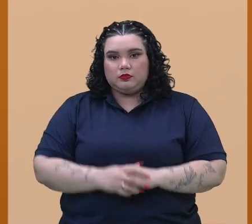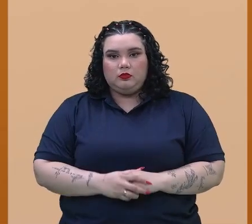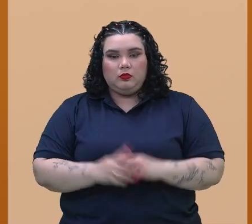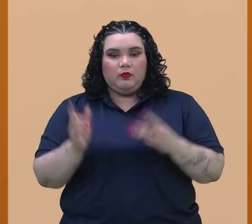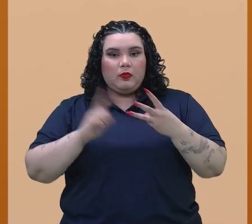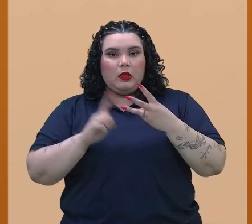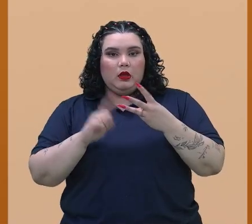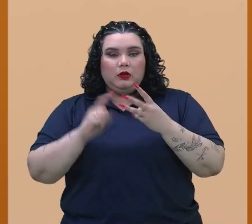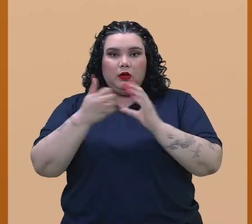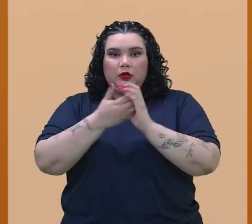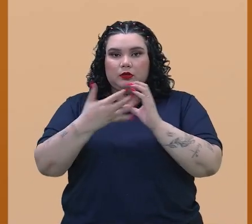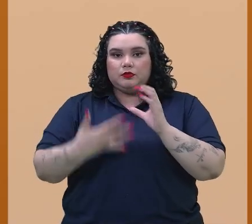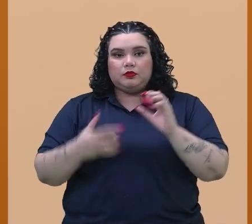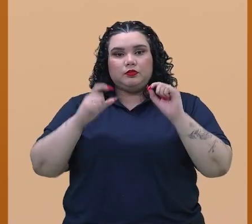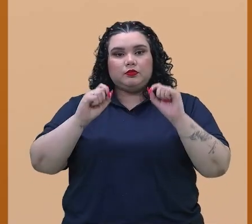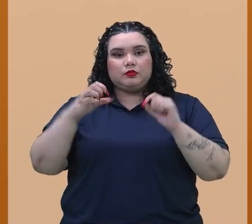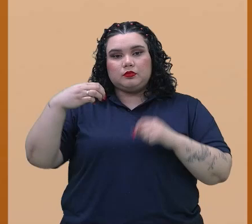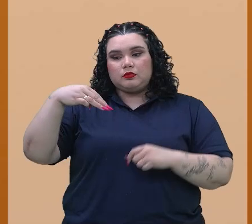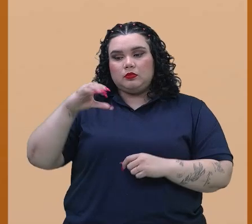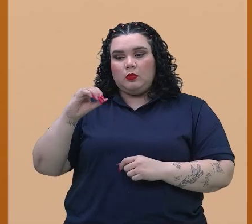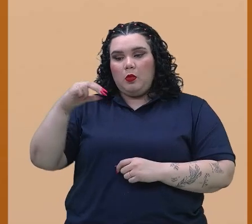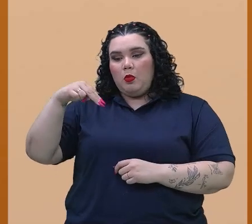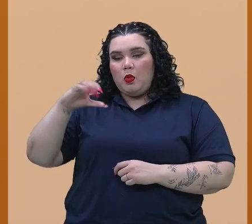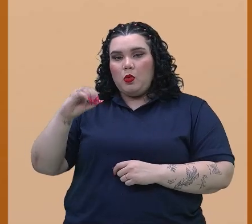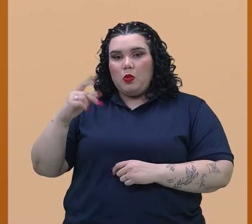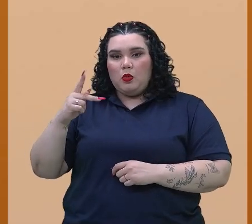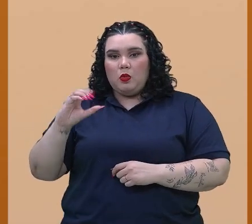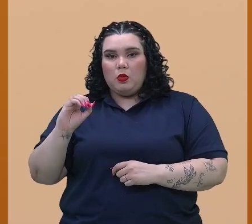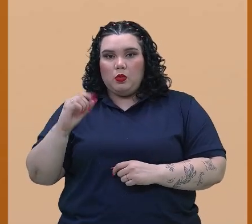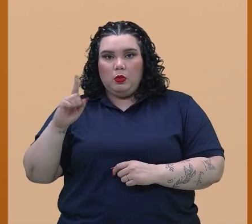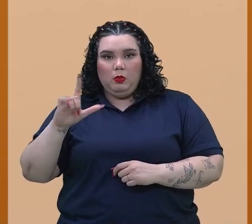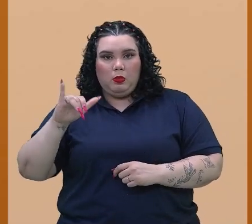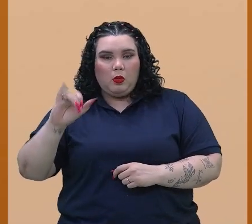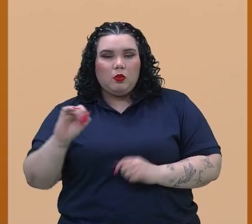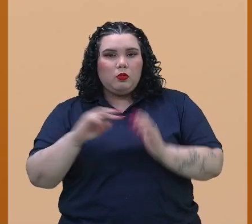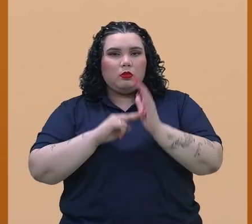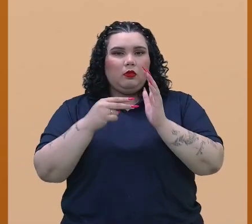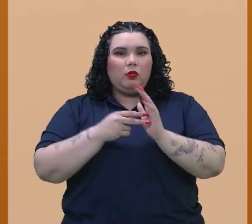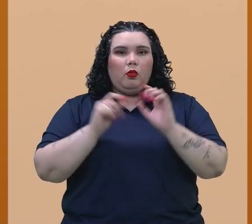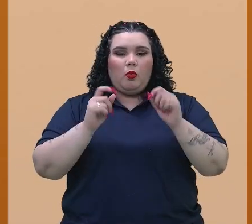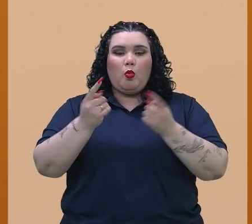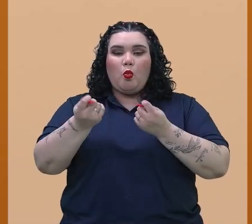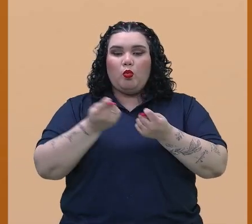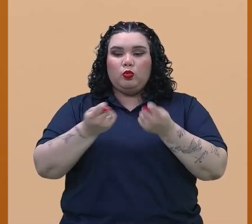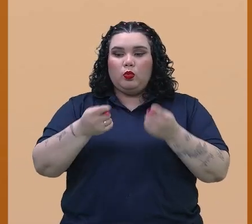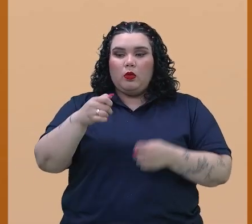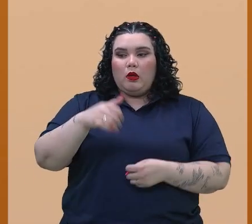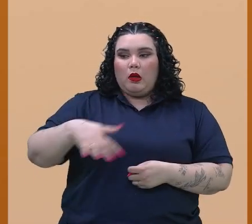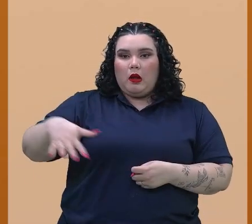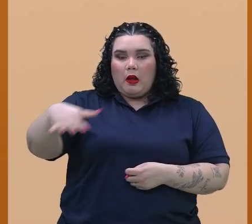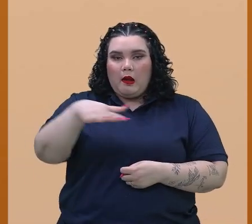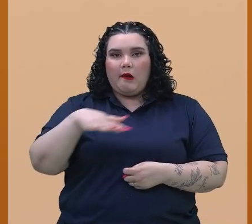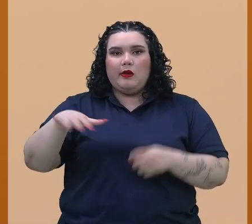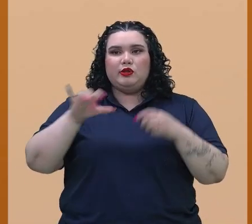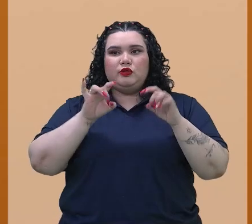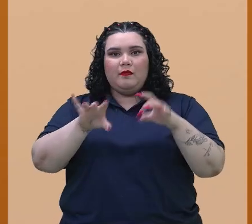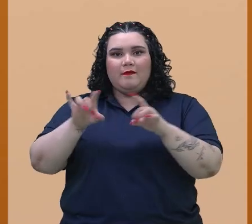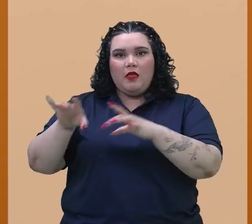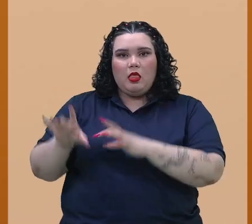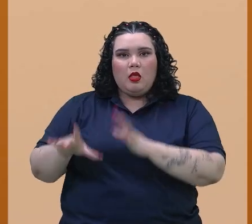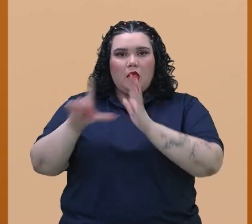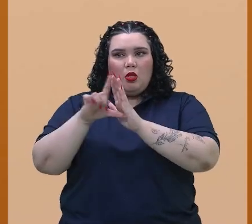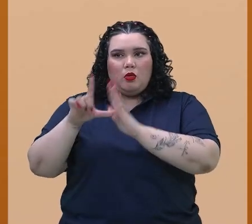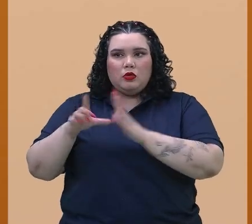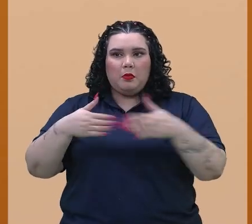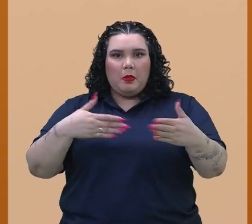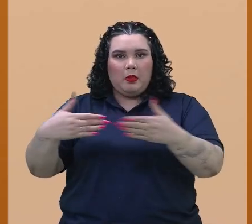é o monopólio, ou seja, o controle de certa área da economia e do comércio. Isso também era